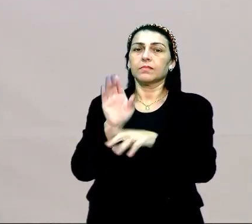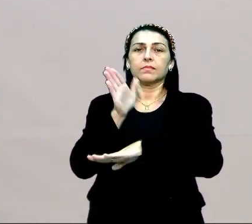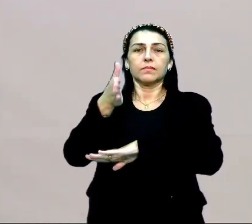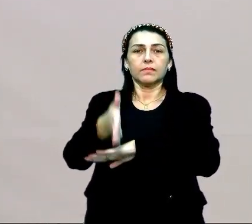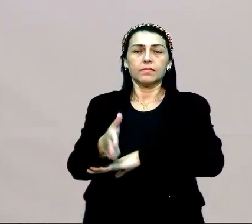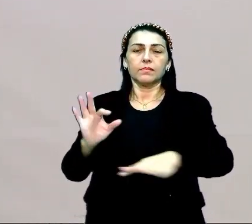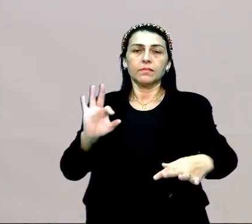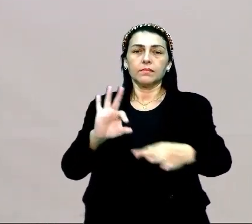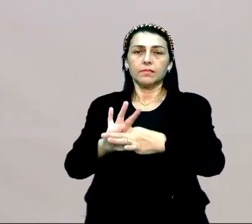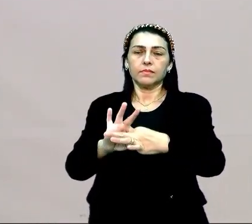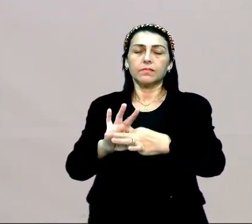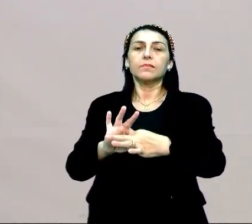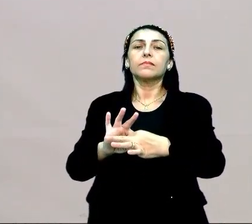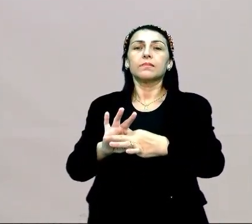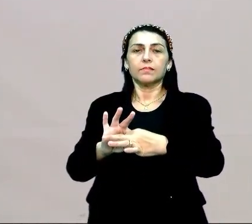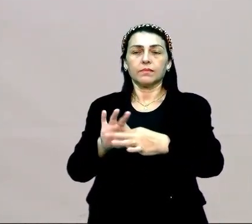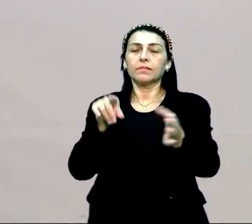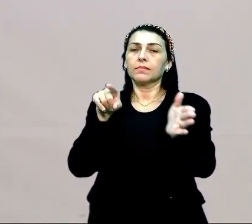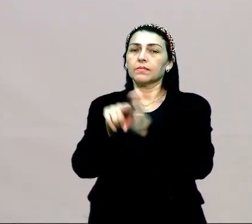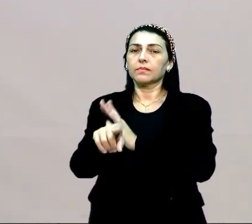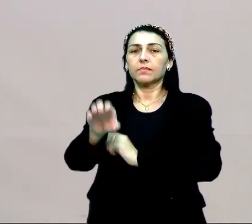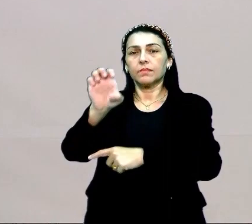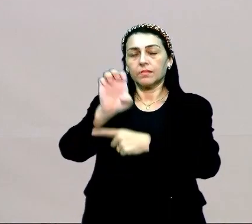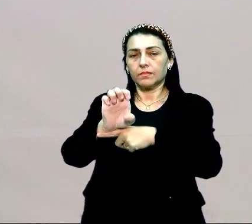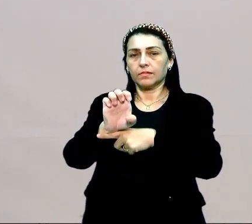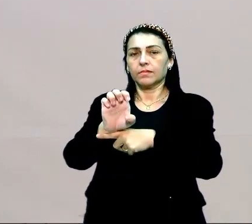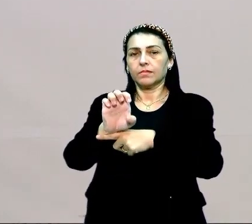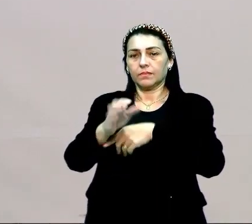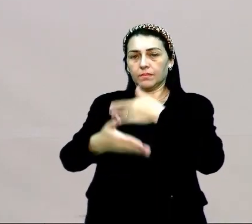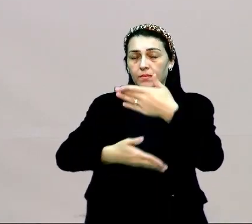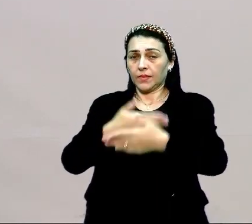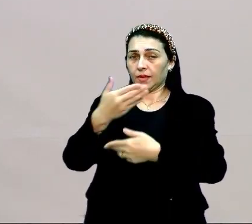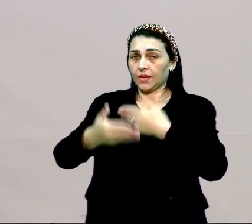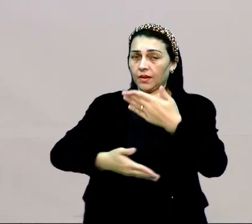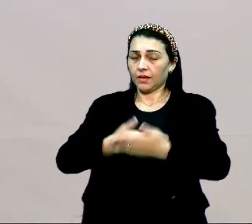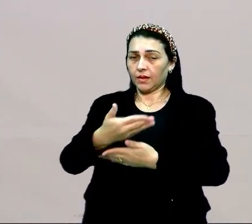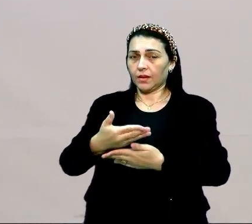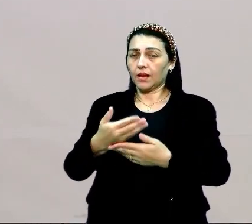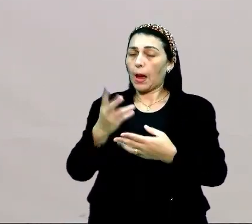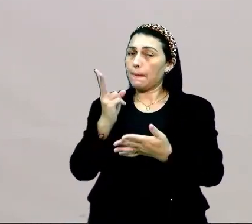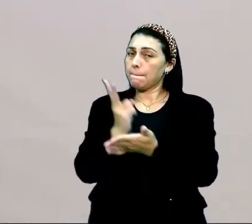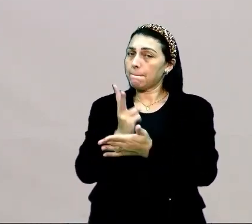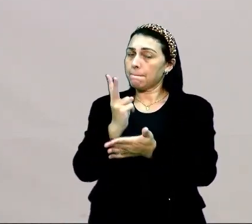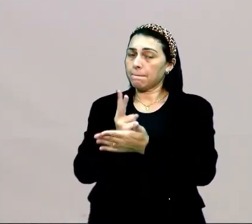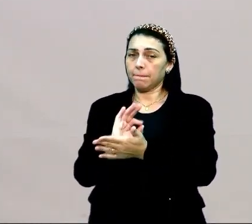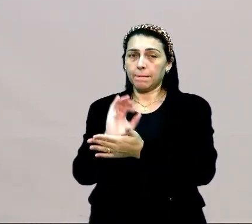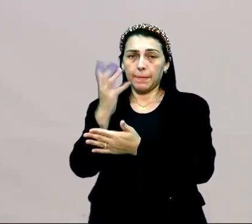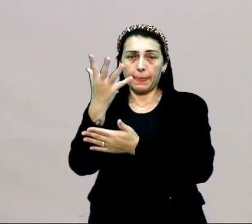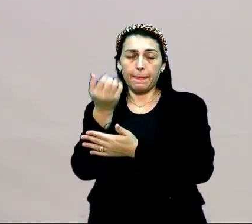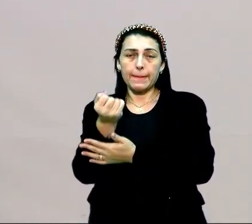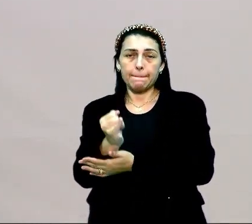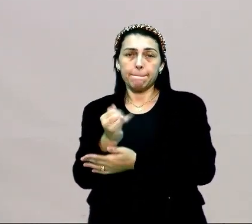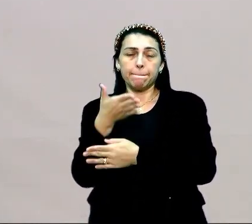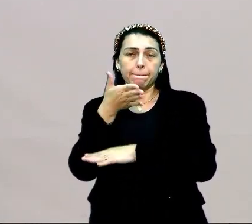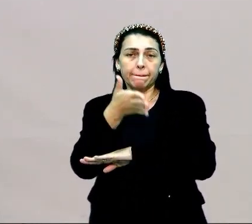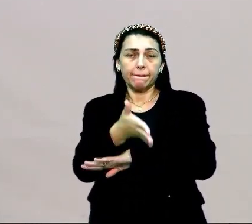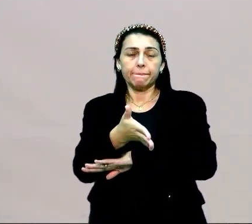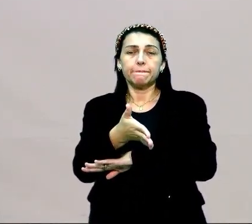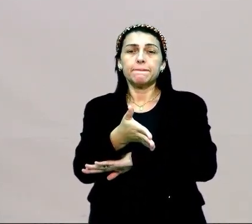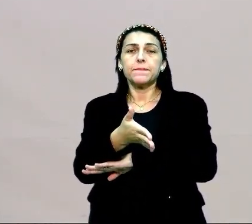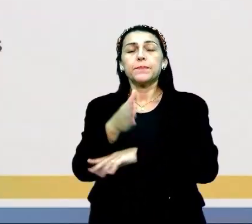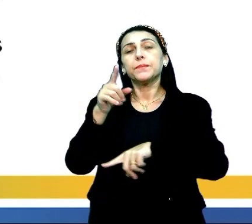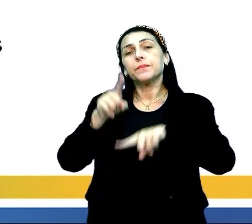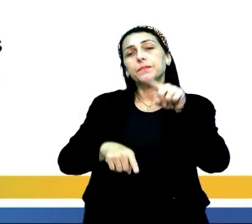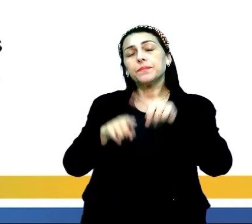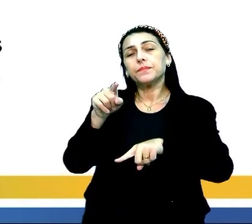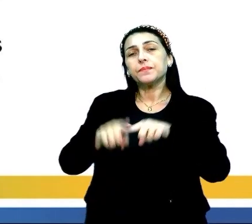diretamente ligada a essa questão da letra E. Então, a mesma situação. Então, quando eu me dirijo a um determinado